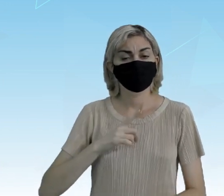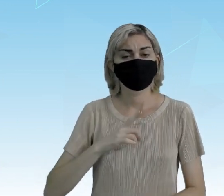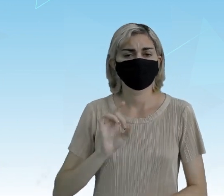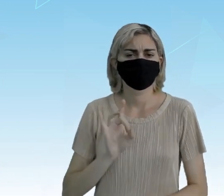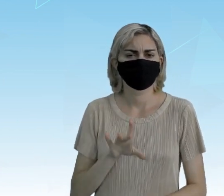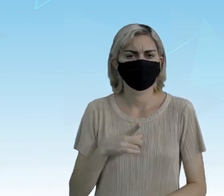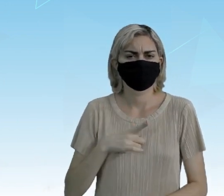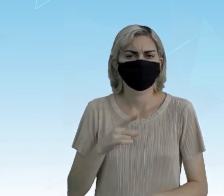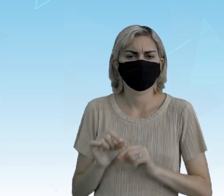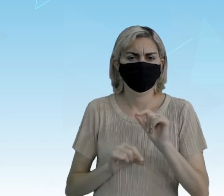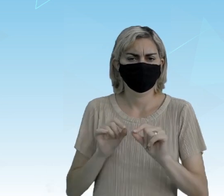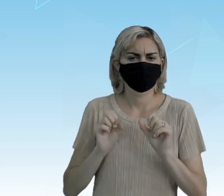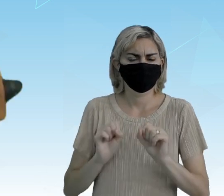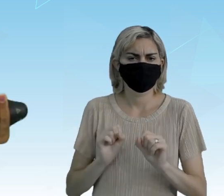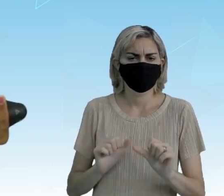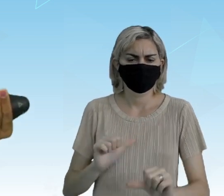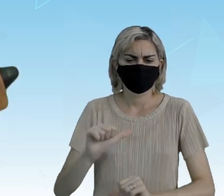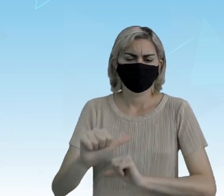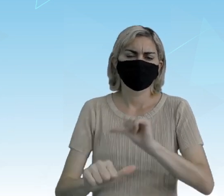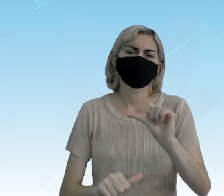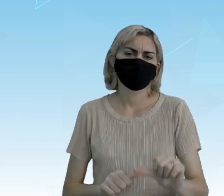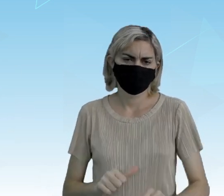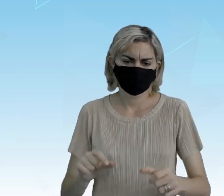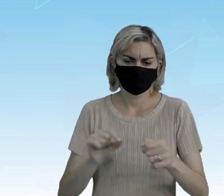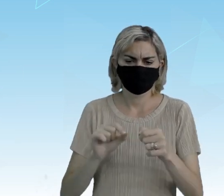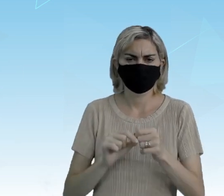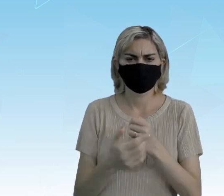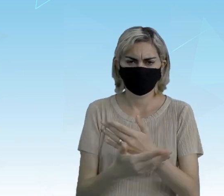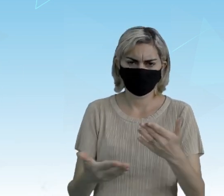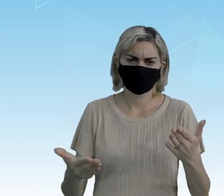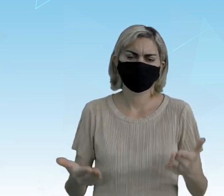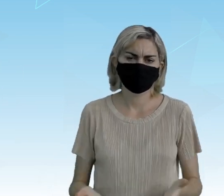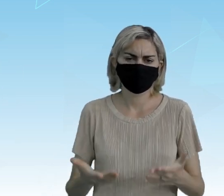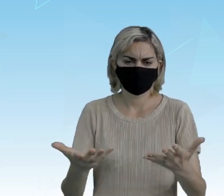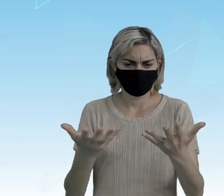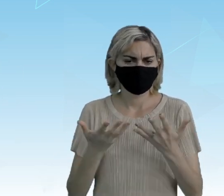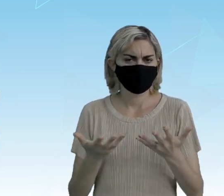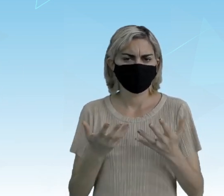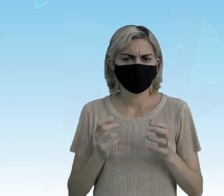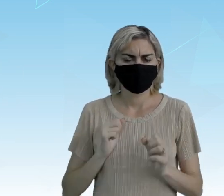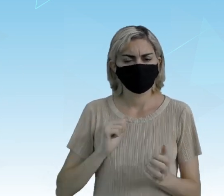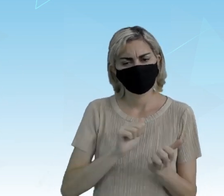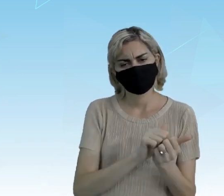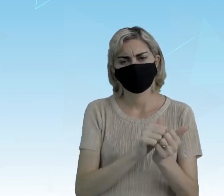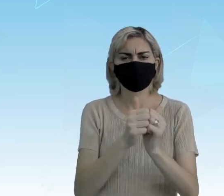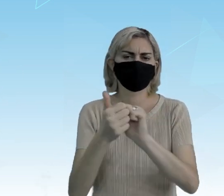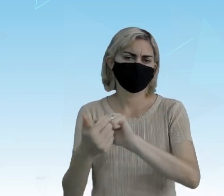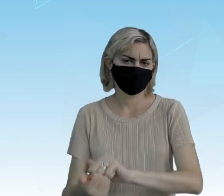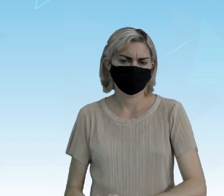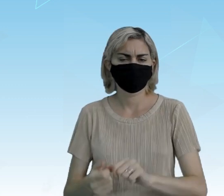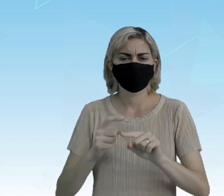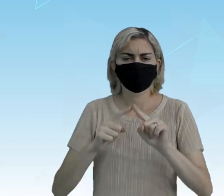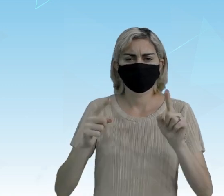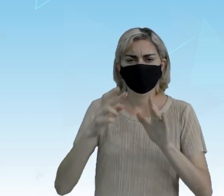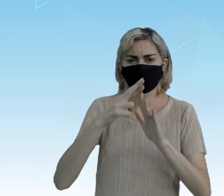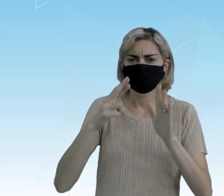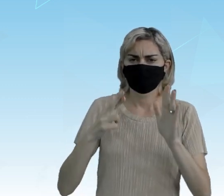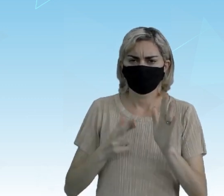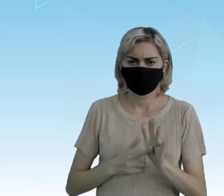que a gente pode modificar e fazer ela do jeito que a gente quiser, a gente pode adaptar, mas as regras elas